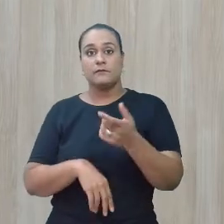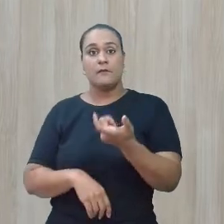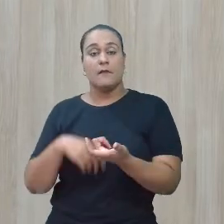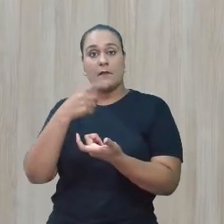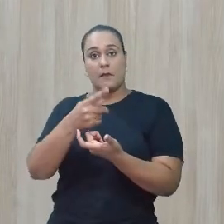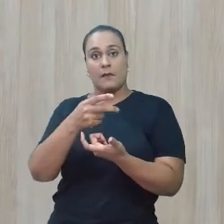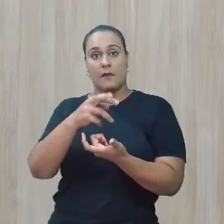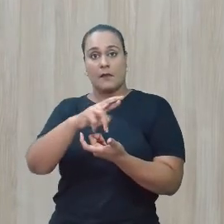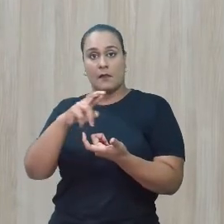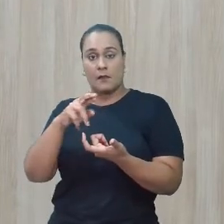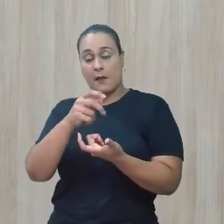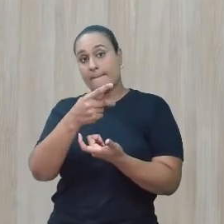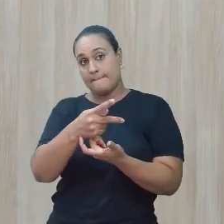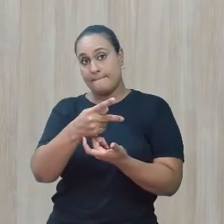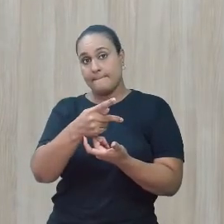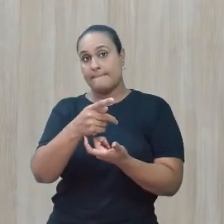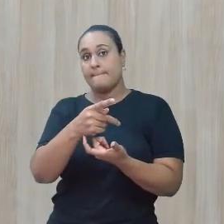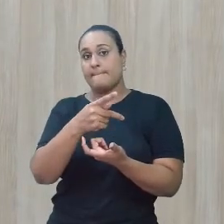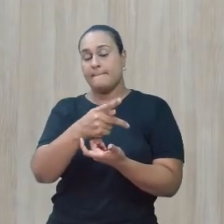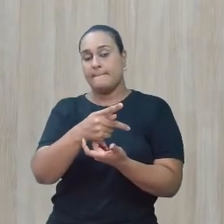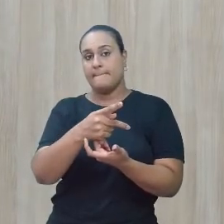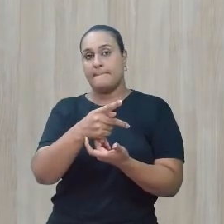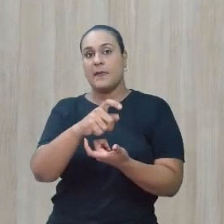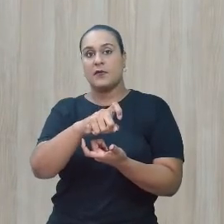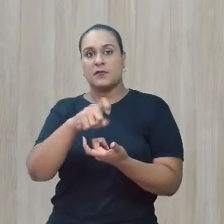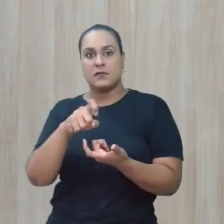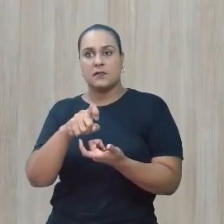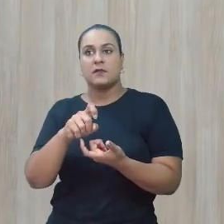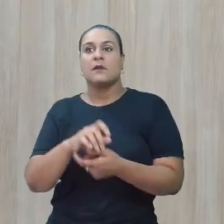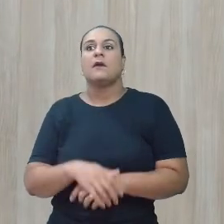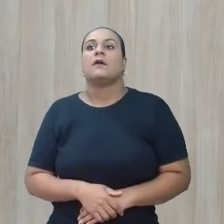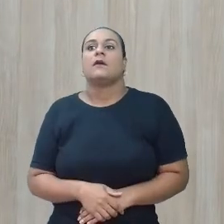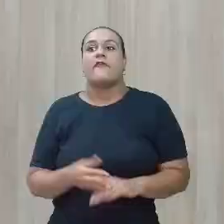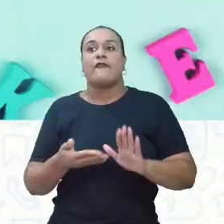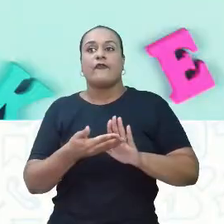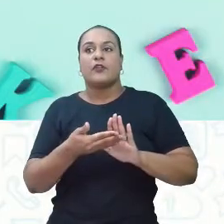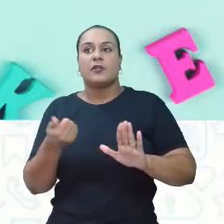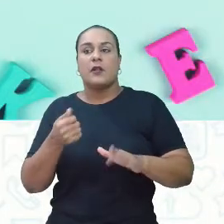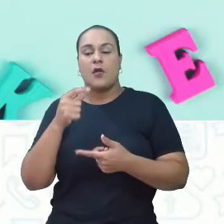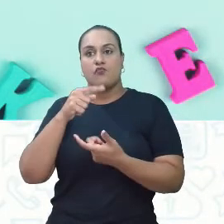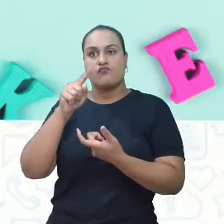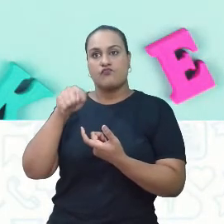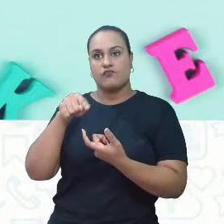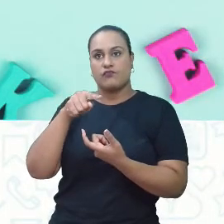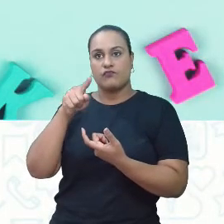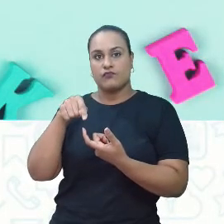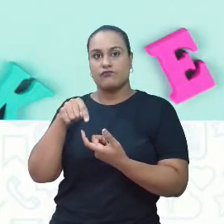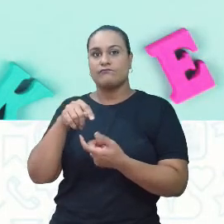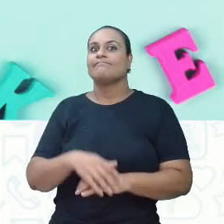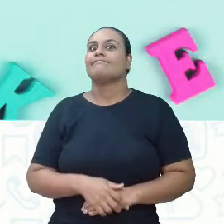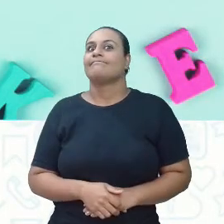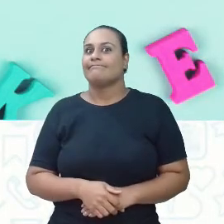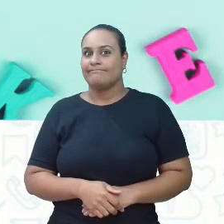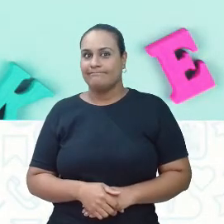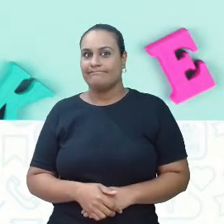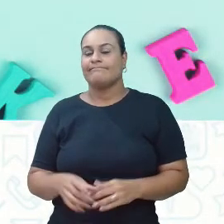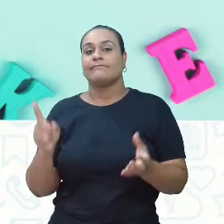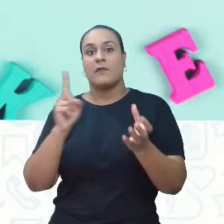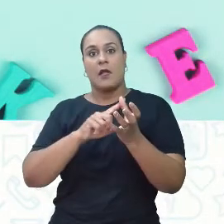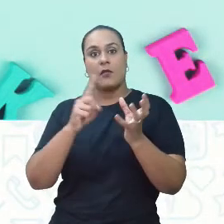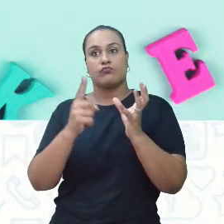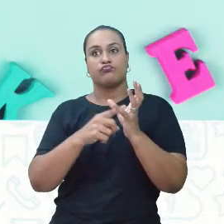palavras paroxítonas, que a gente acabou de ver, foi abolido o acento agudo nos ditongos abertos oi e